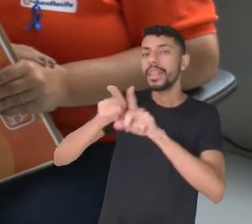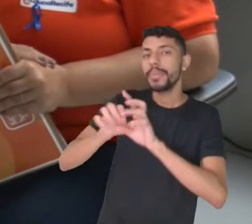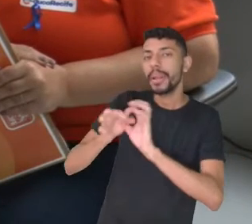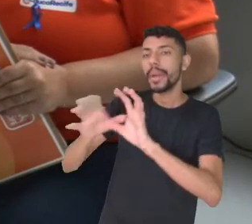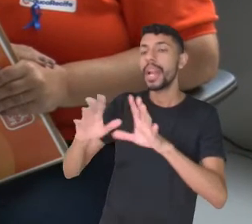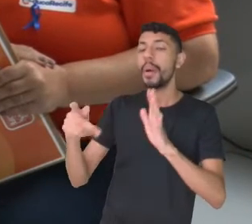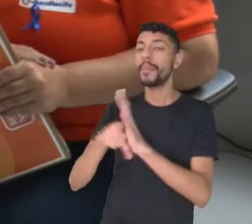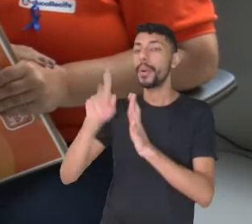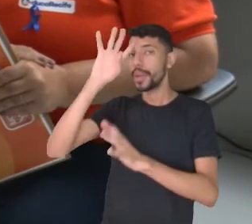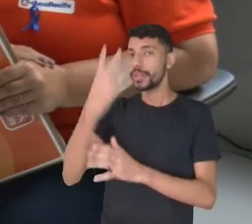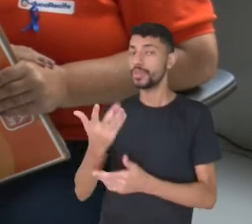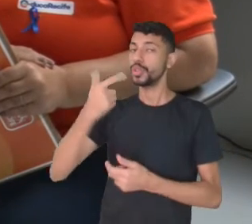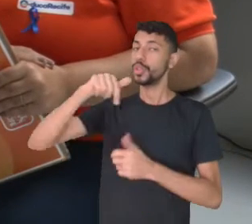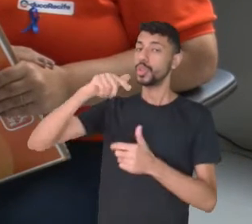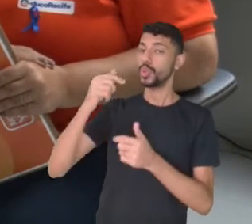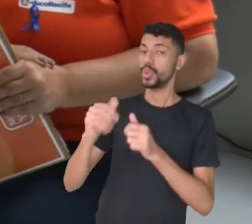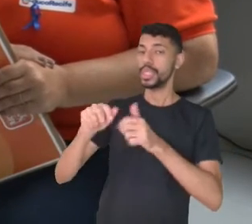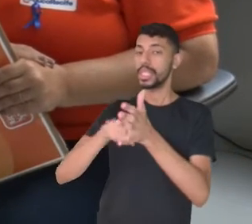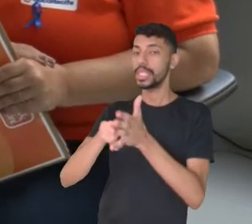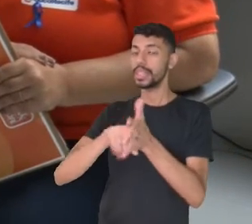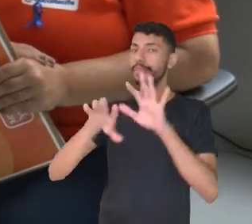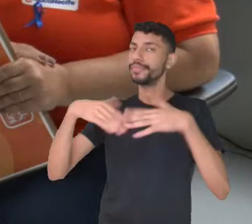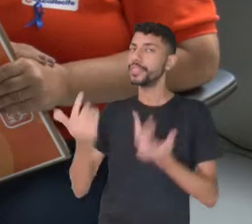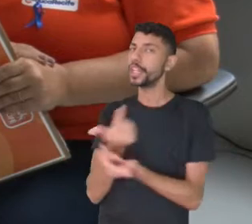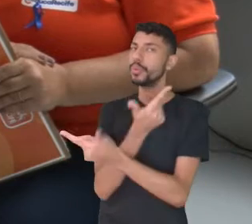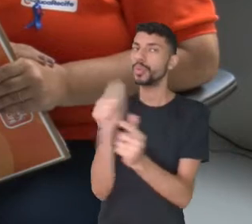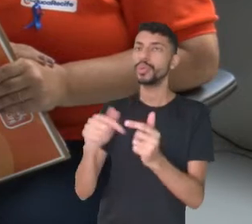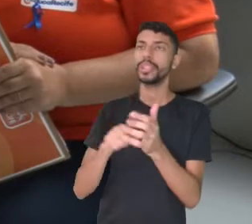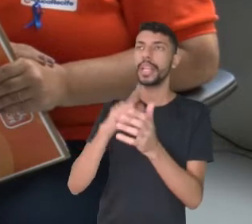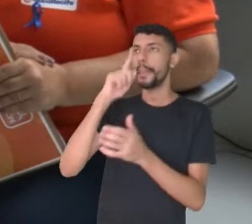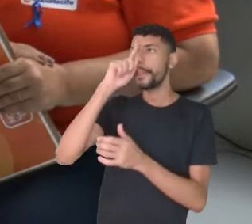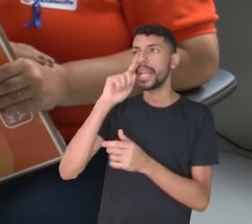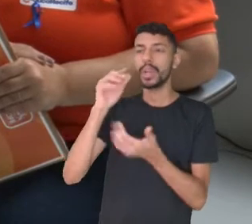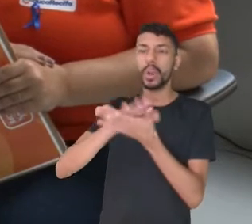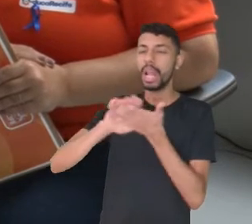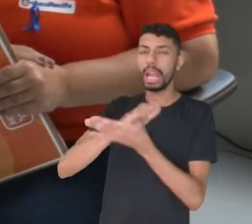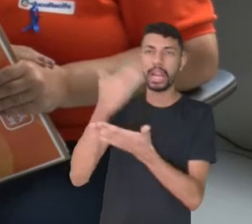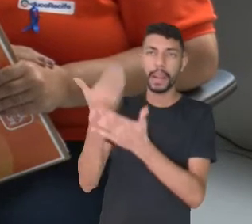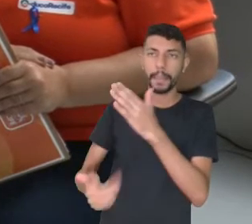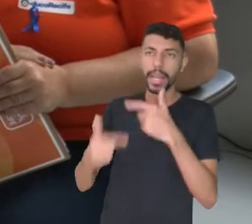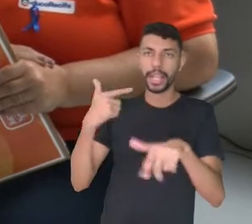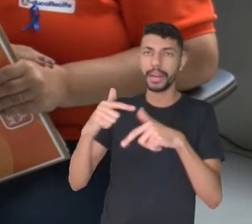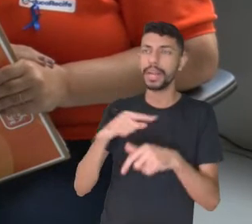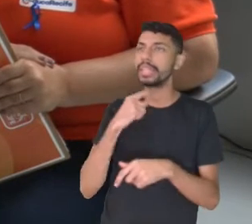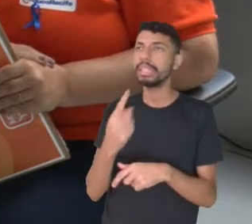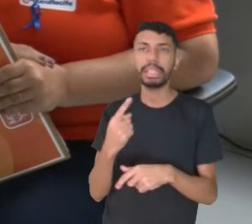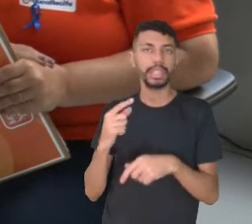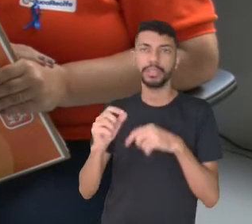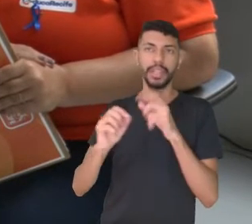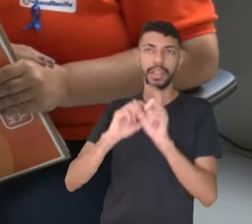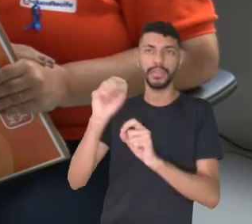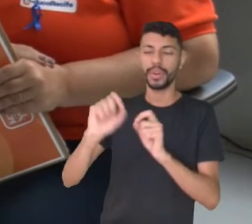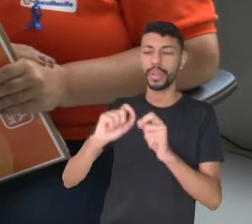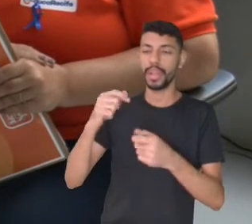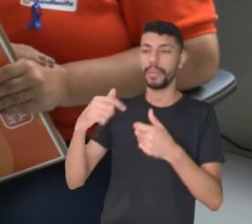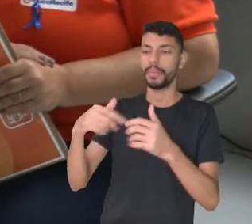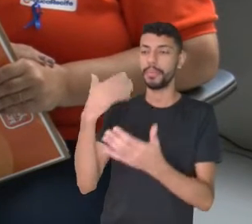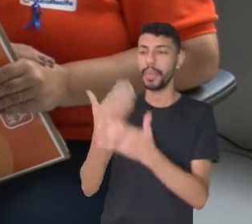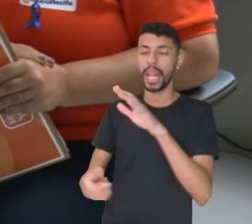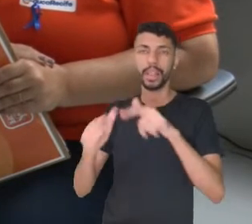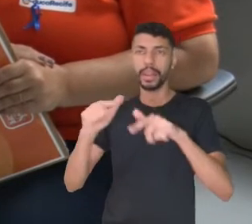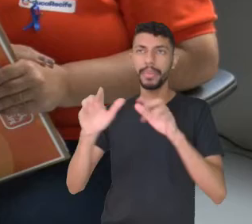importante a gente frisar que não há nenhum risco de perda de trabalho, ninguém vai ficar desempregado, ao contrário, a tecnologia ela vem